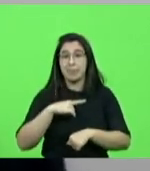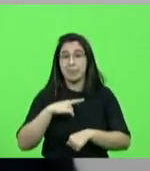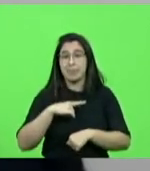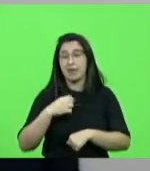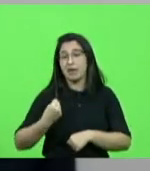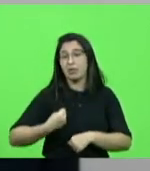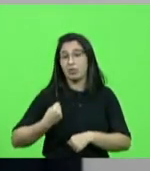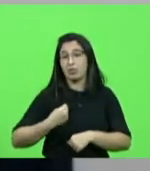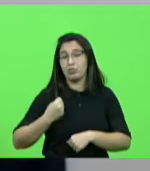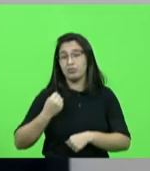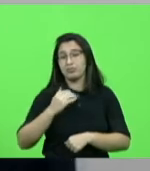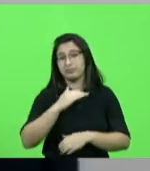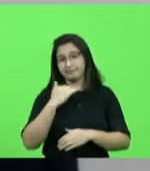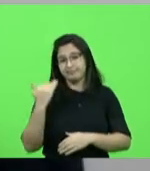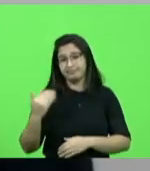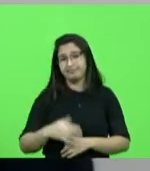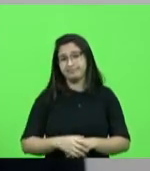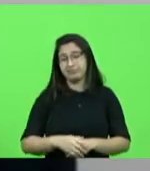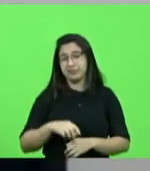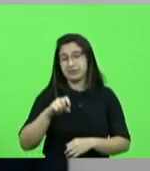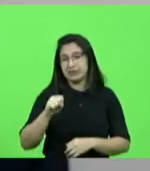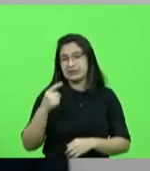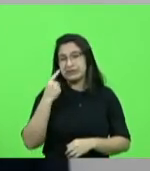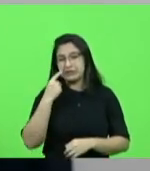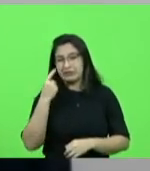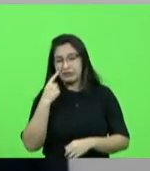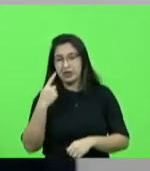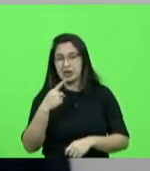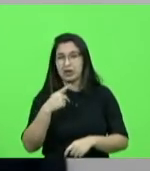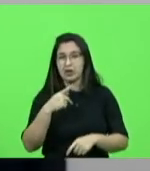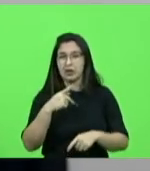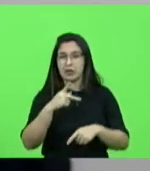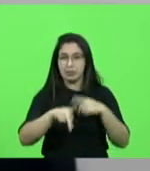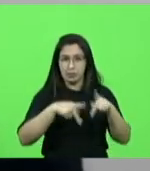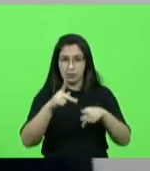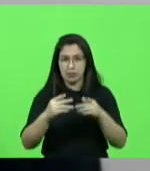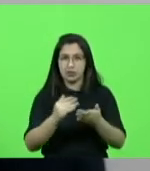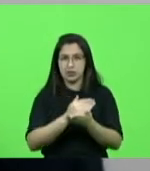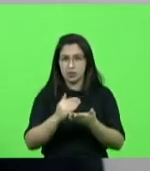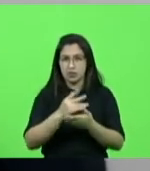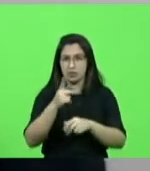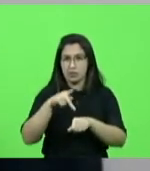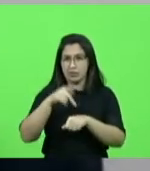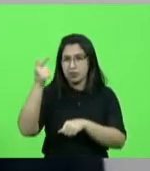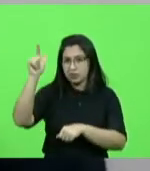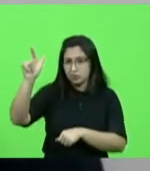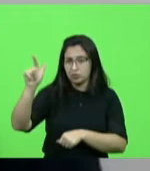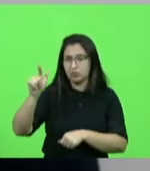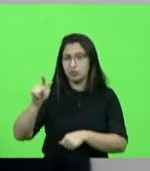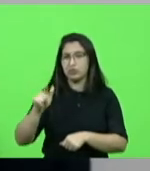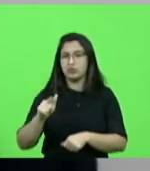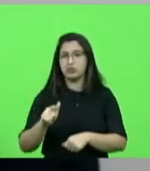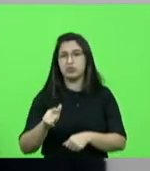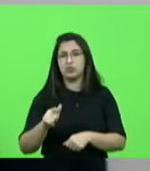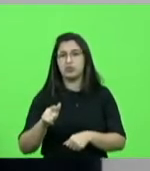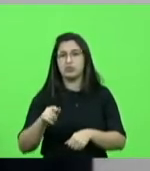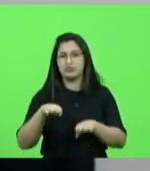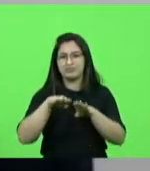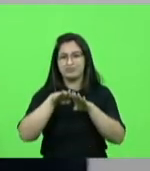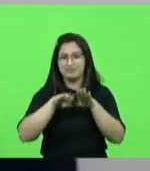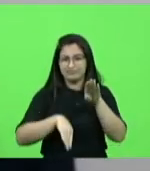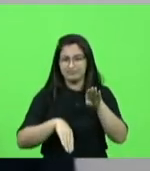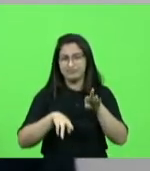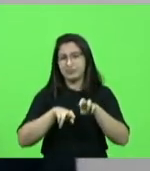de mortes, e se pegarmos países com populações semelhantes ao Brasil, nós temos diferenças enormes do número